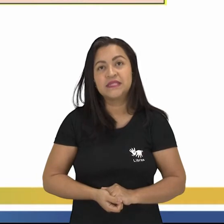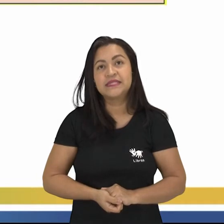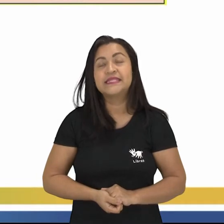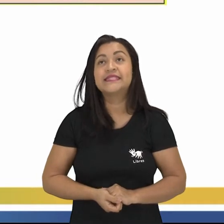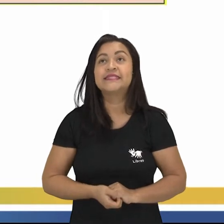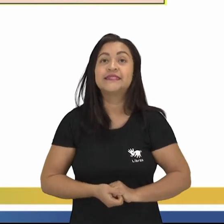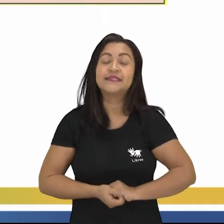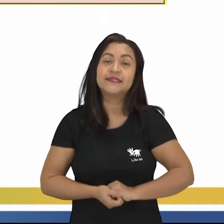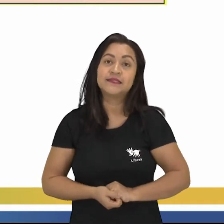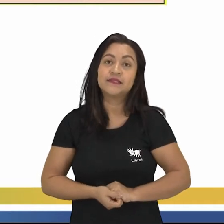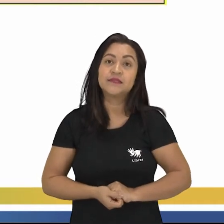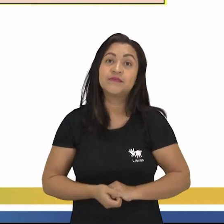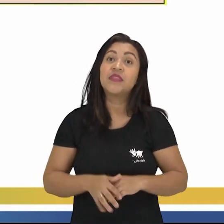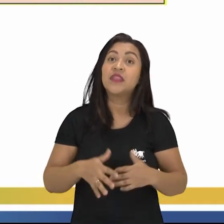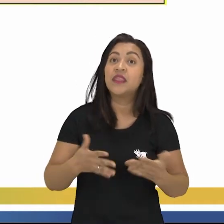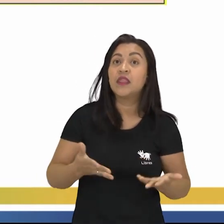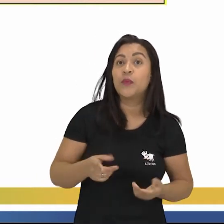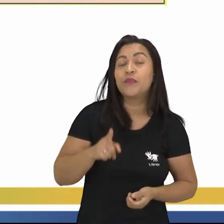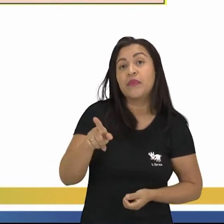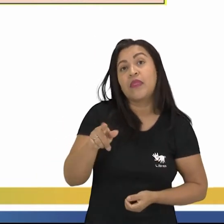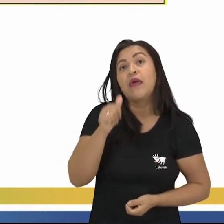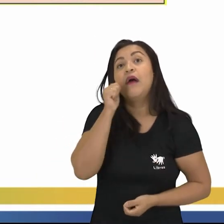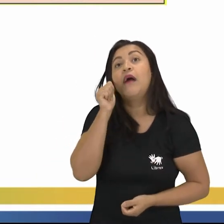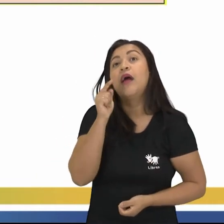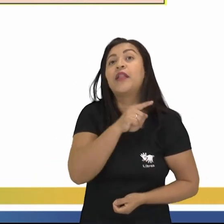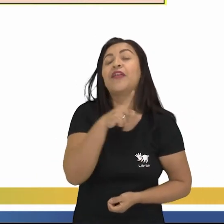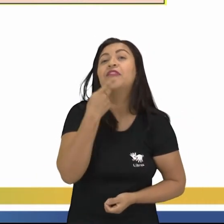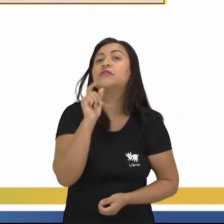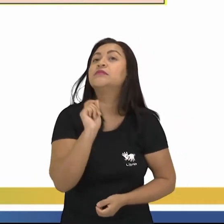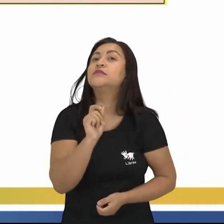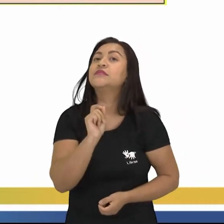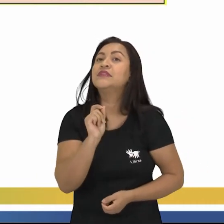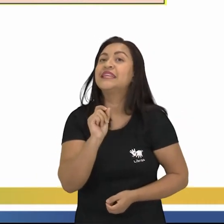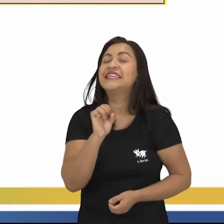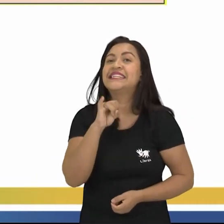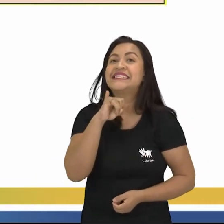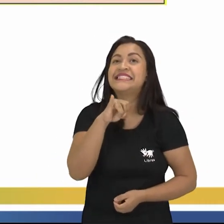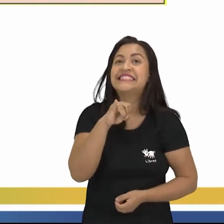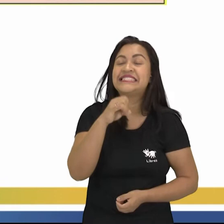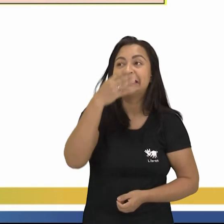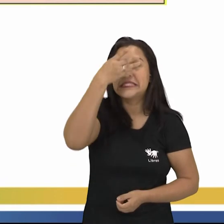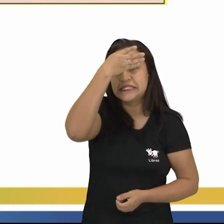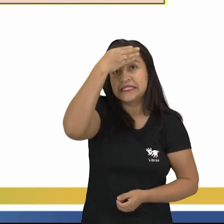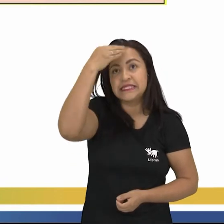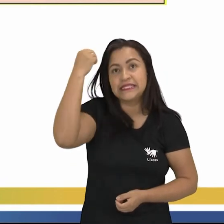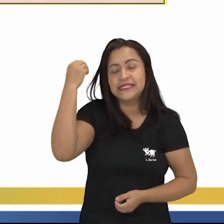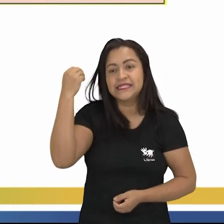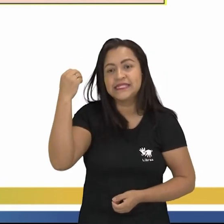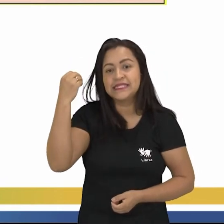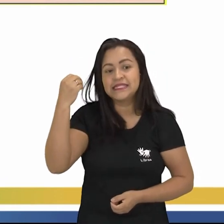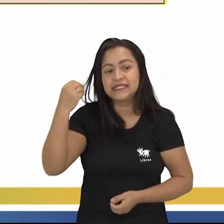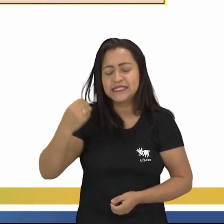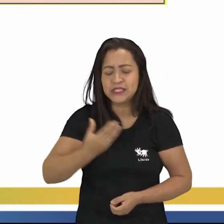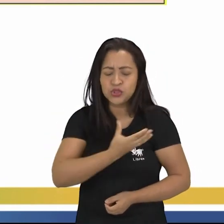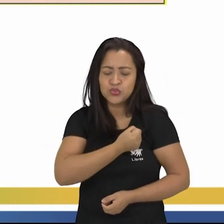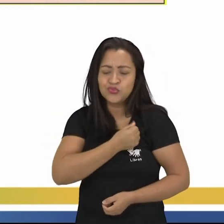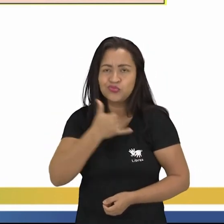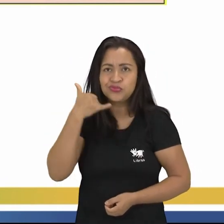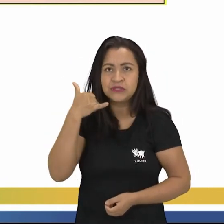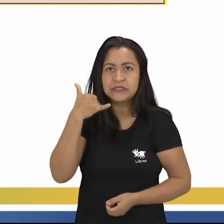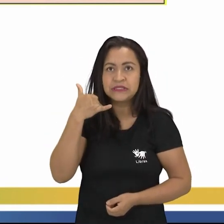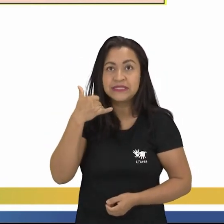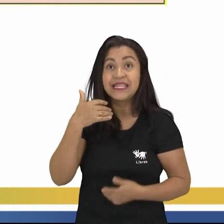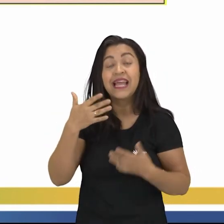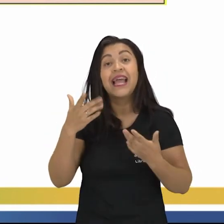him. Então a mocinha ali está dizendo que se ela não tivesse esquecido o telefone, o número de telefone dele, ela